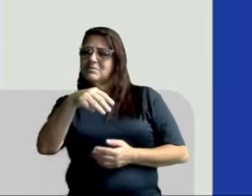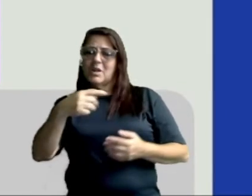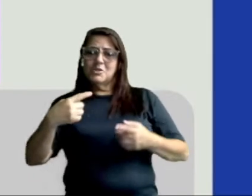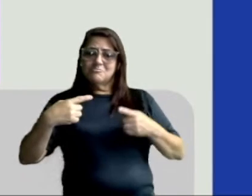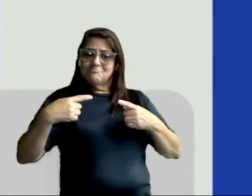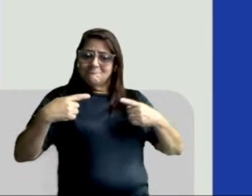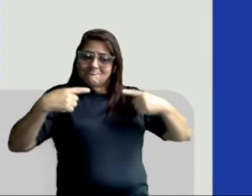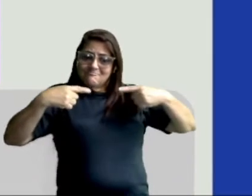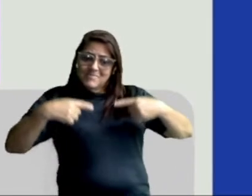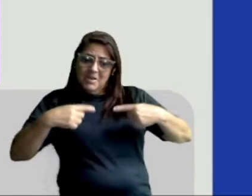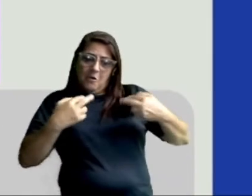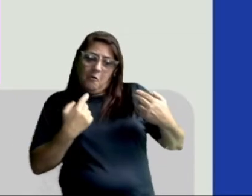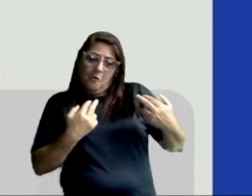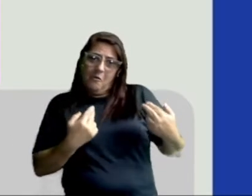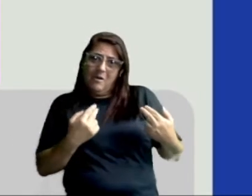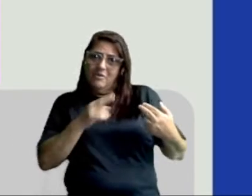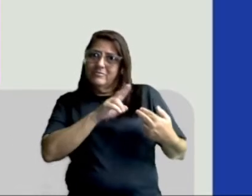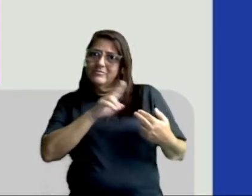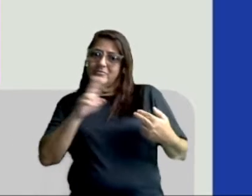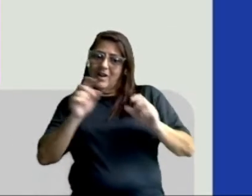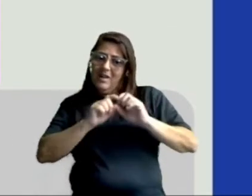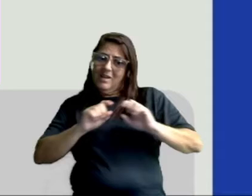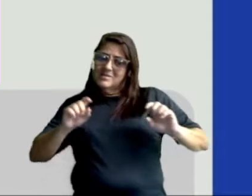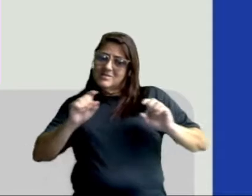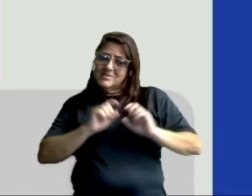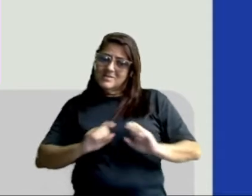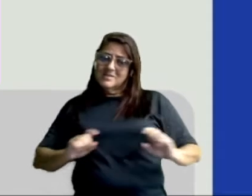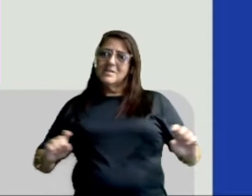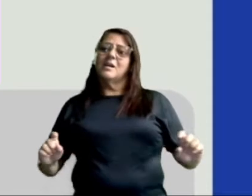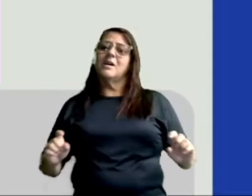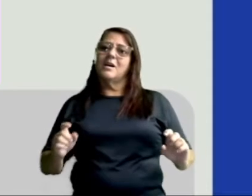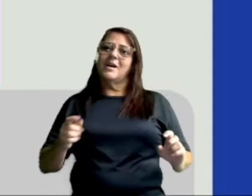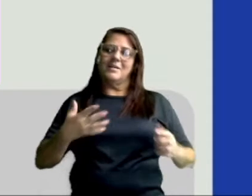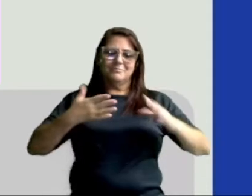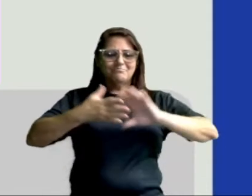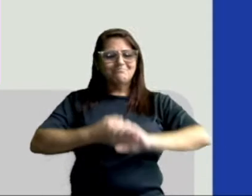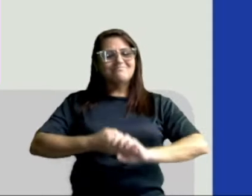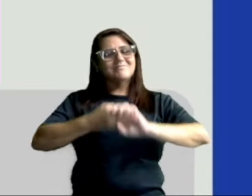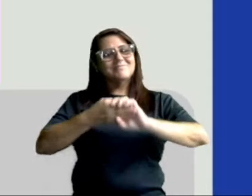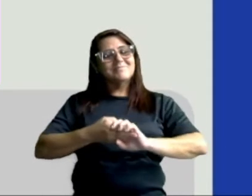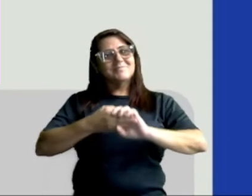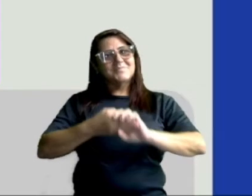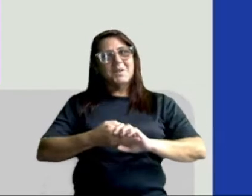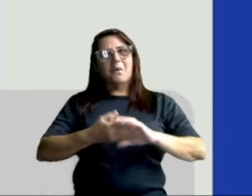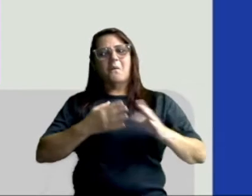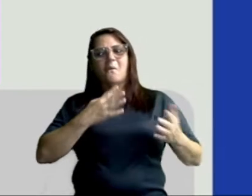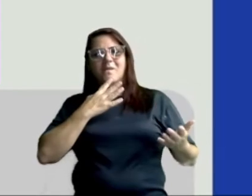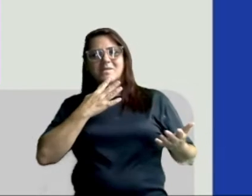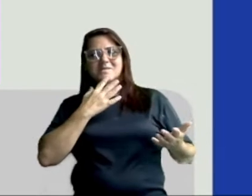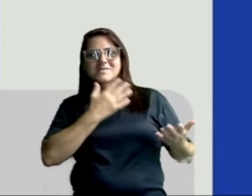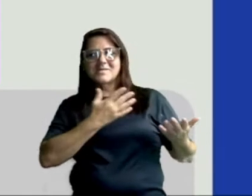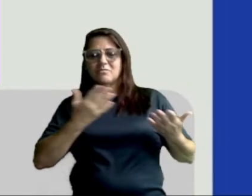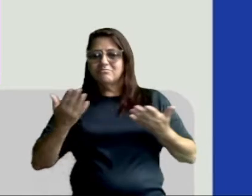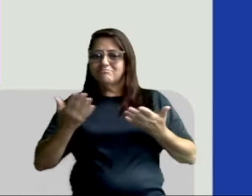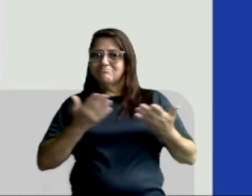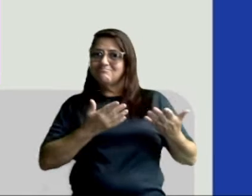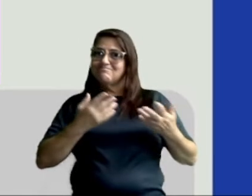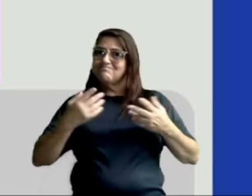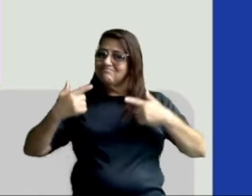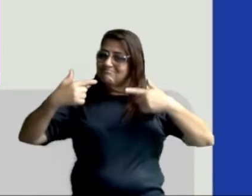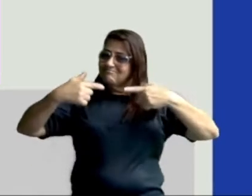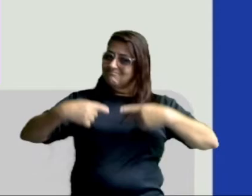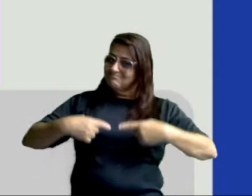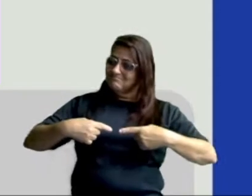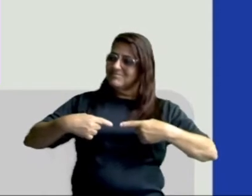estrutura que ela utilizou. E aí aconteceu exatamente a apresentação. Então, a gente pode